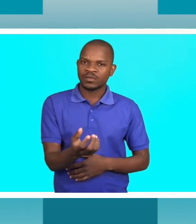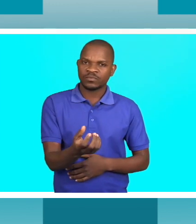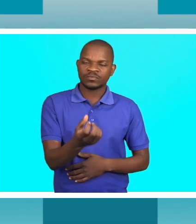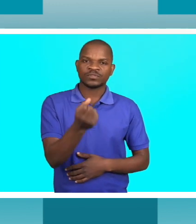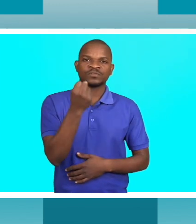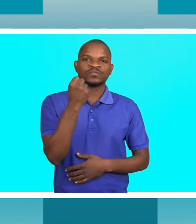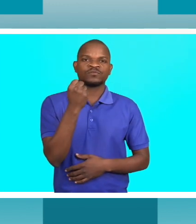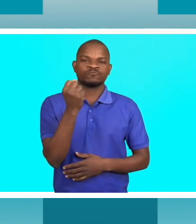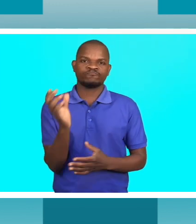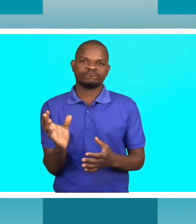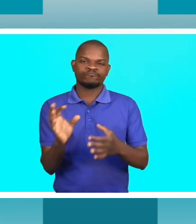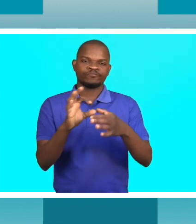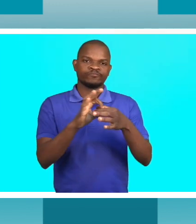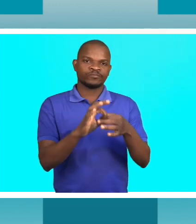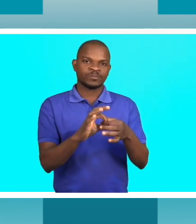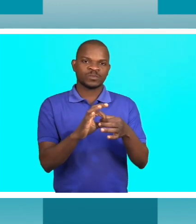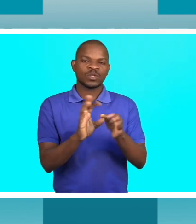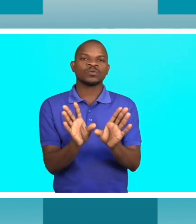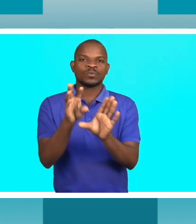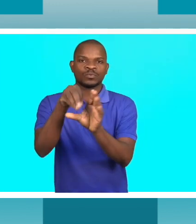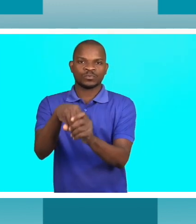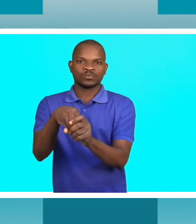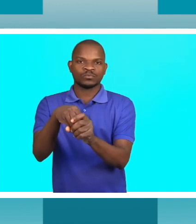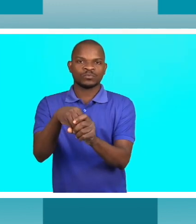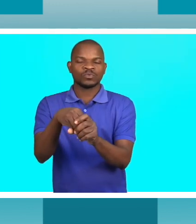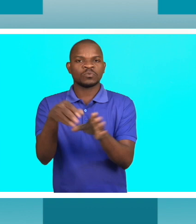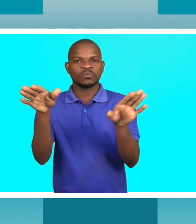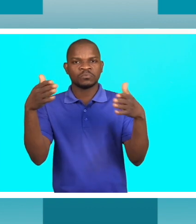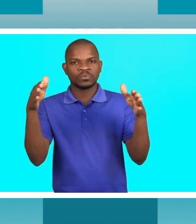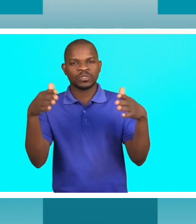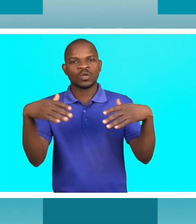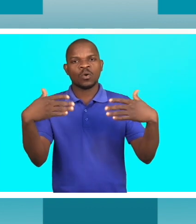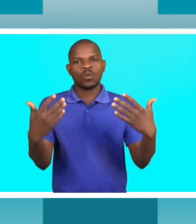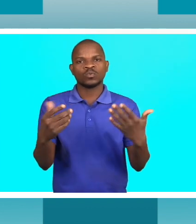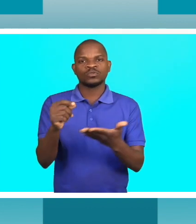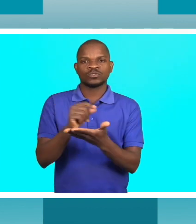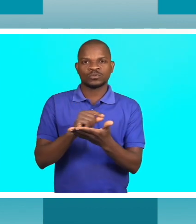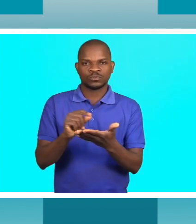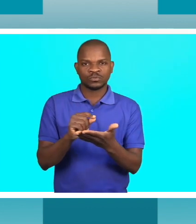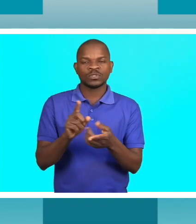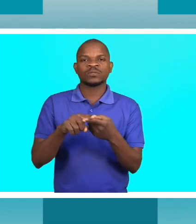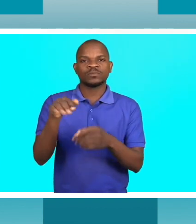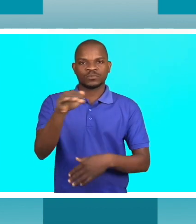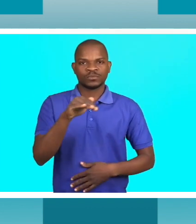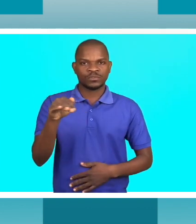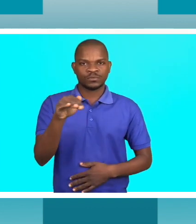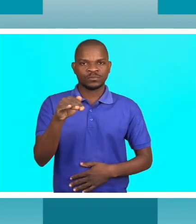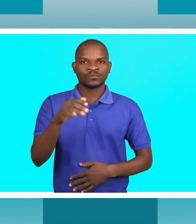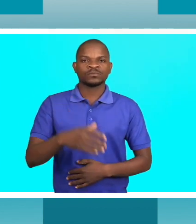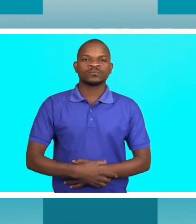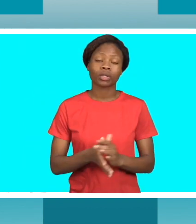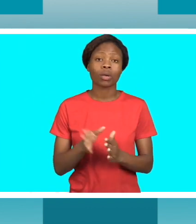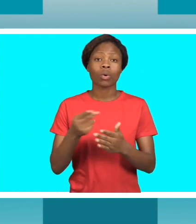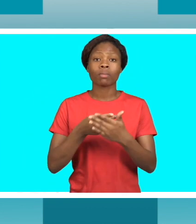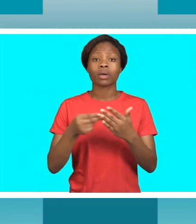estar enquadradas dentro de uma empresa, de uma escola, dentro da sociedade.